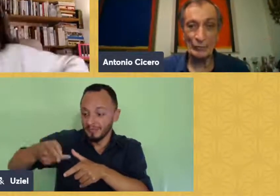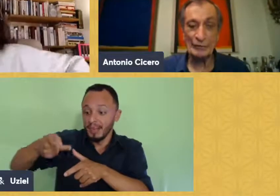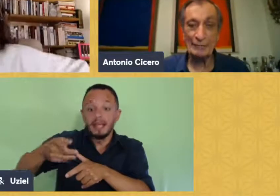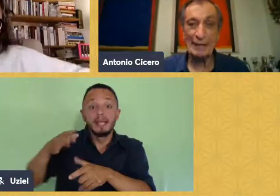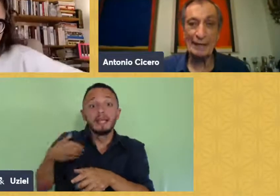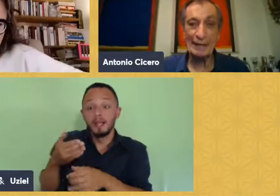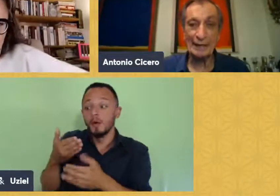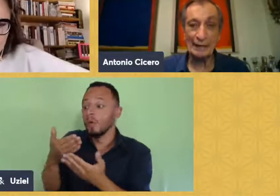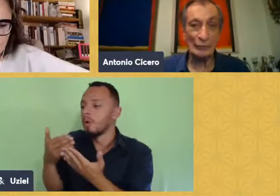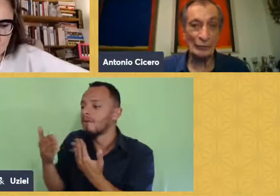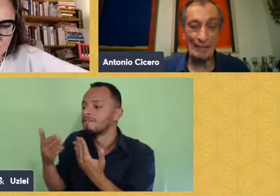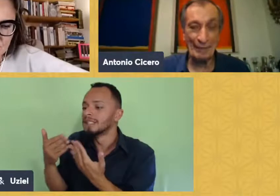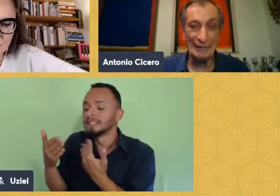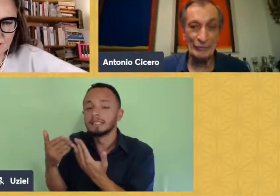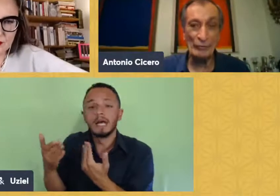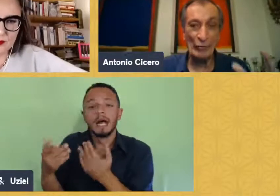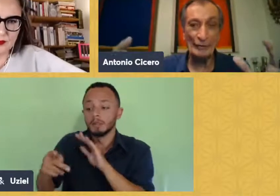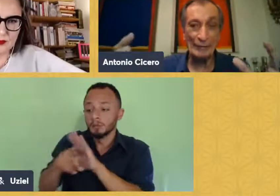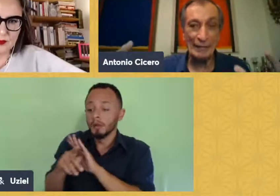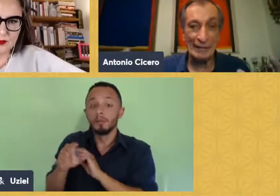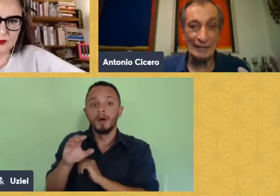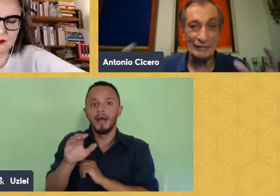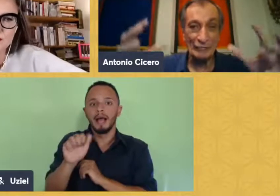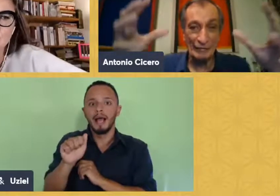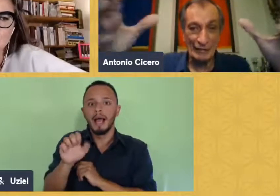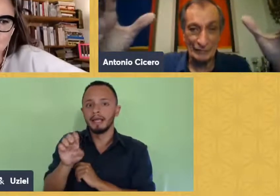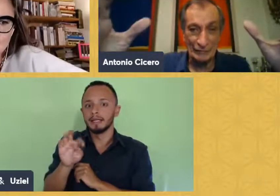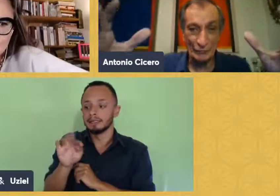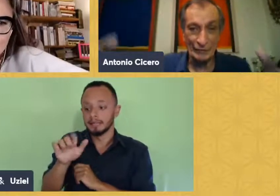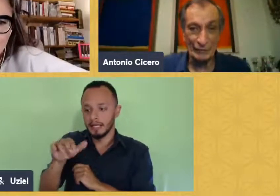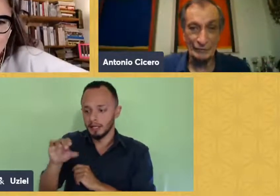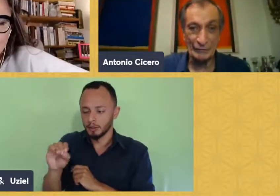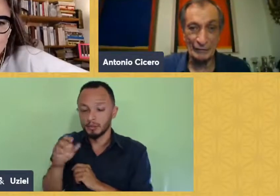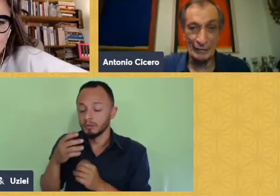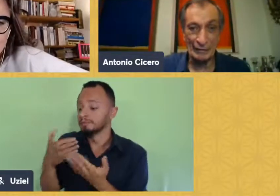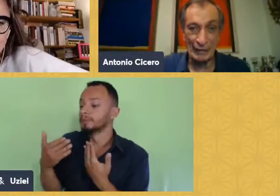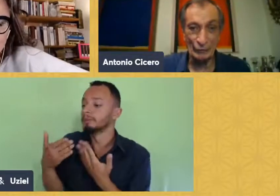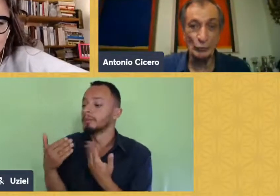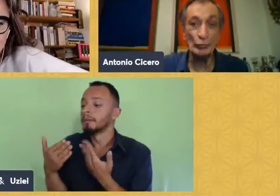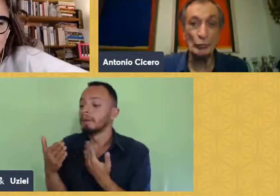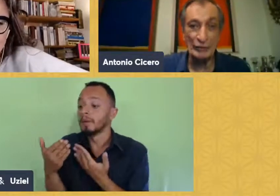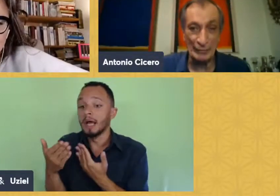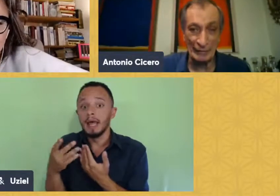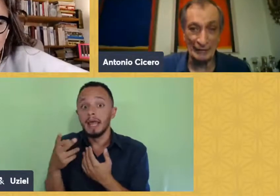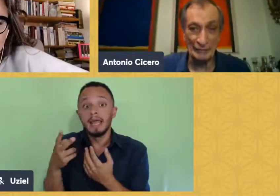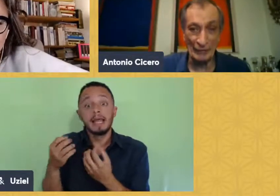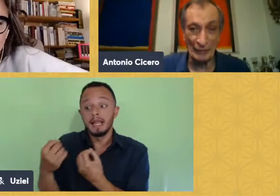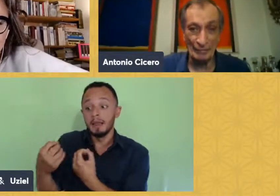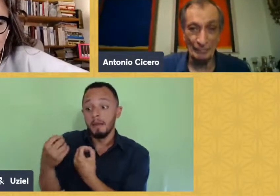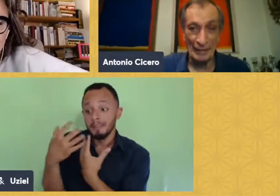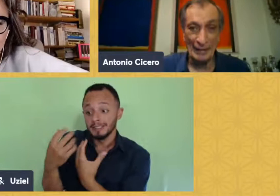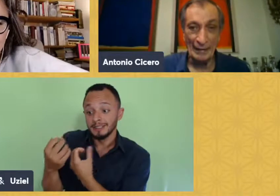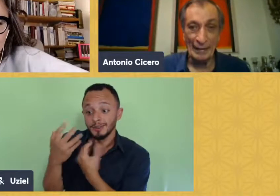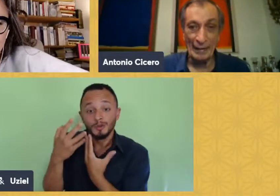essa outra maneira, eu aprendi uma outra maneira de ver essas coisas, a cultura de maneira